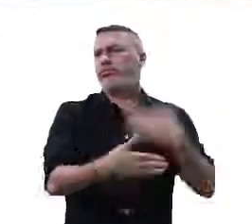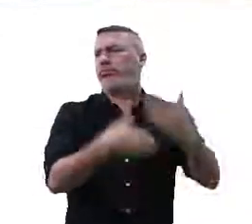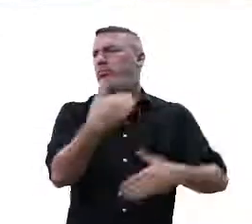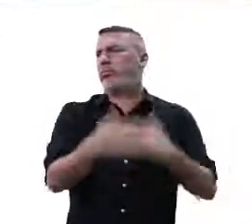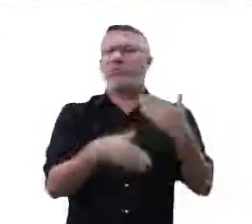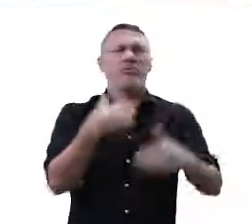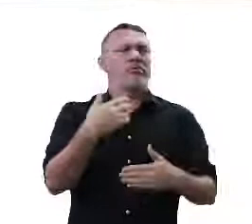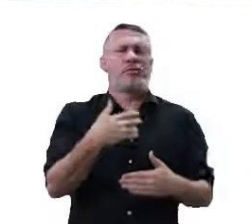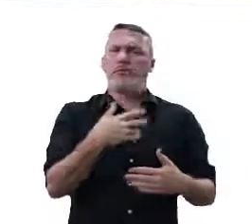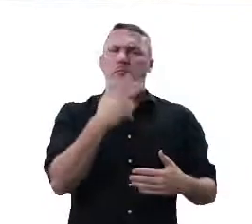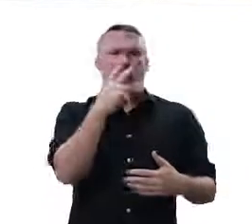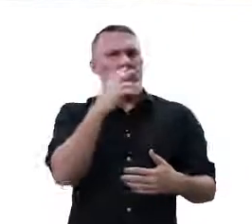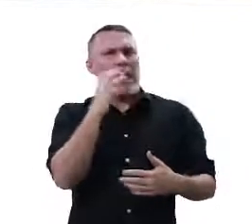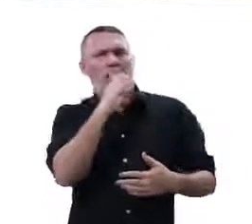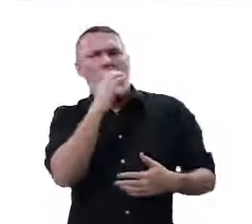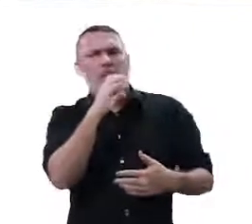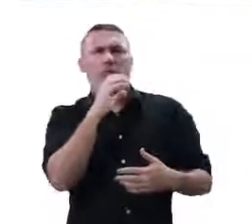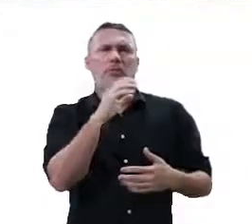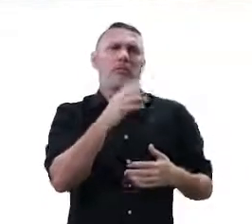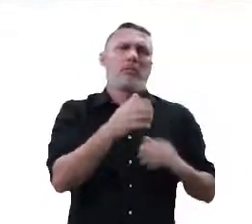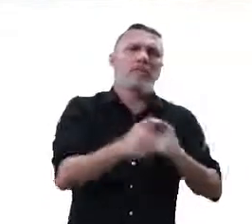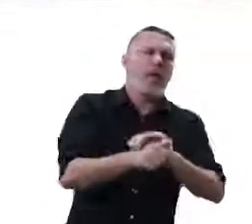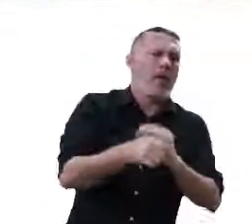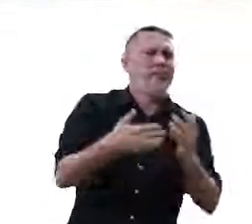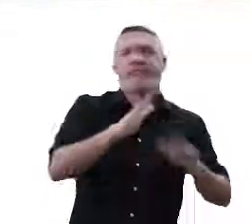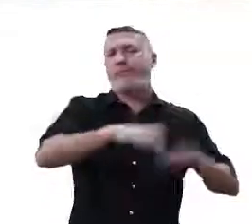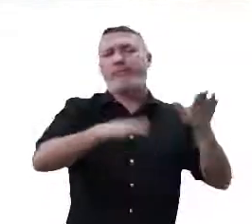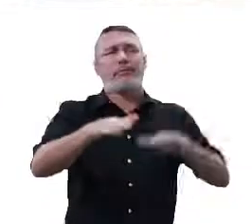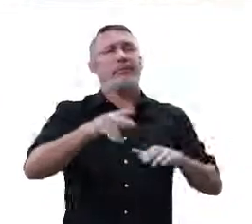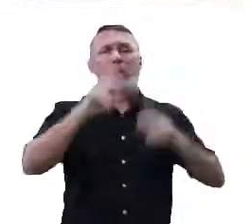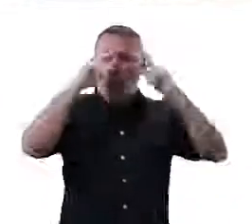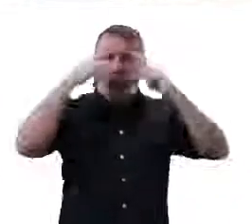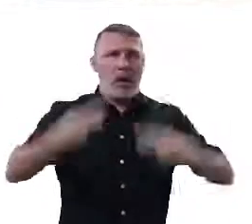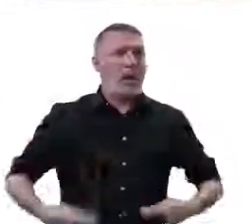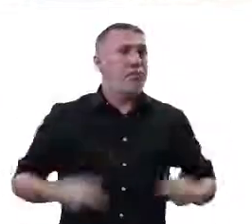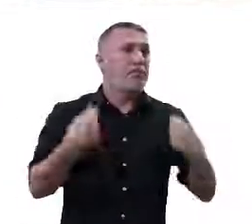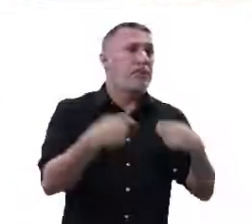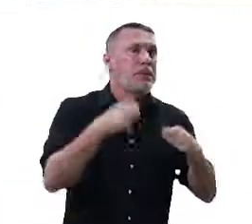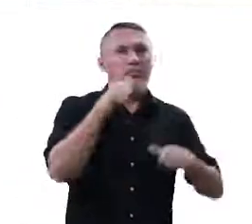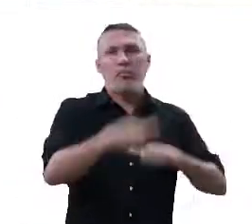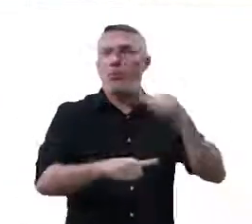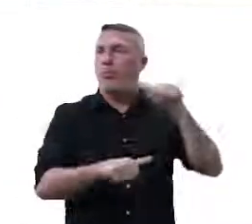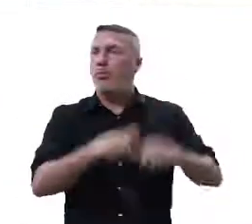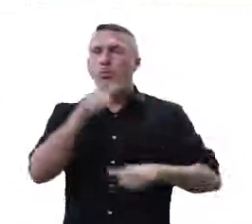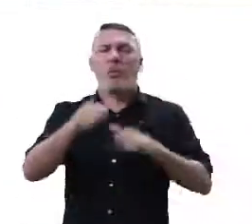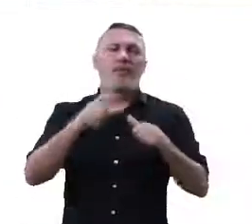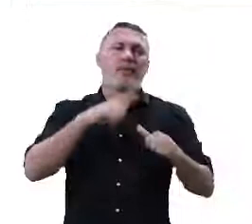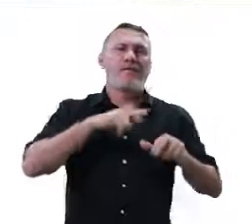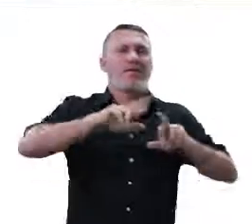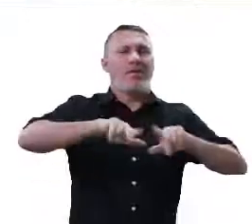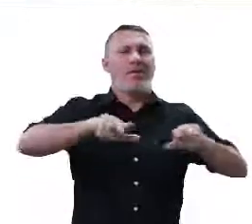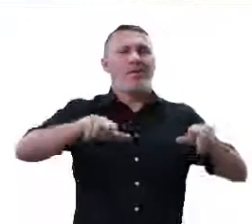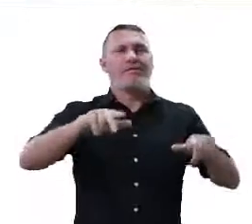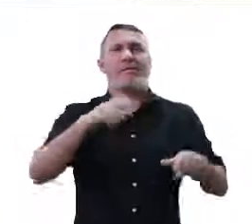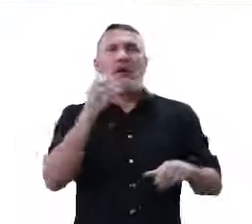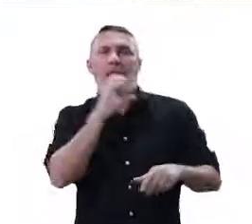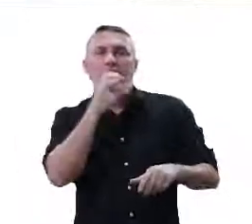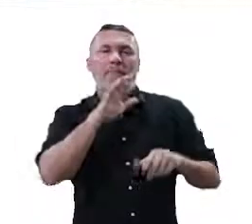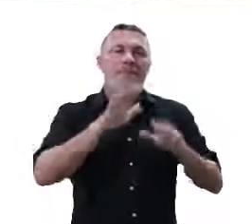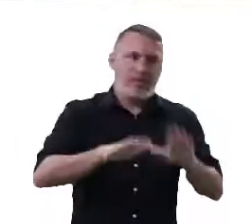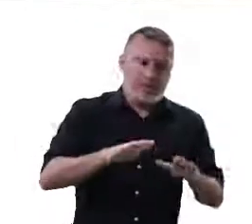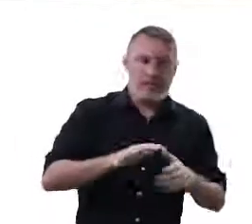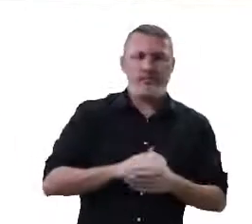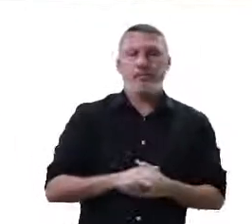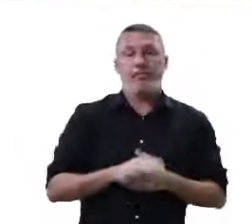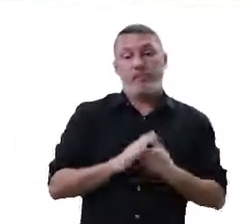essa velocidade. São as necessidades materiais dos homens que vão determinando essas mudanças, essa